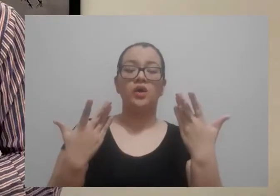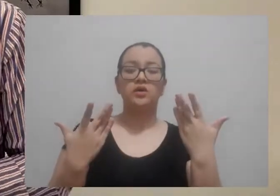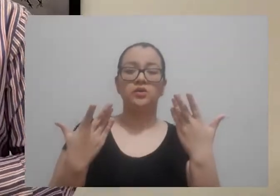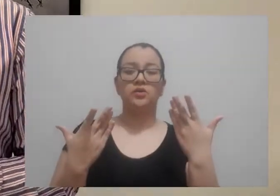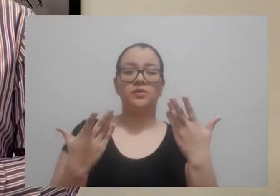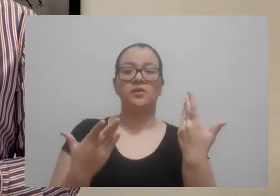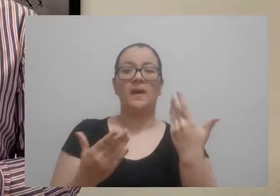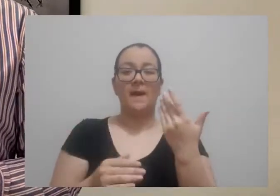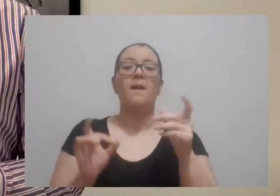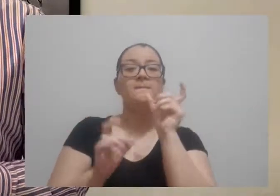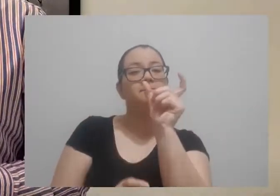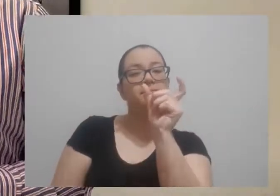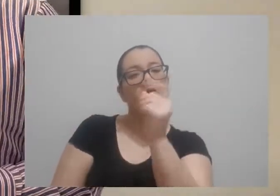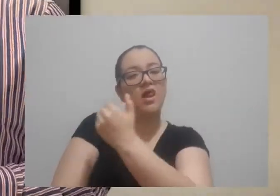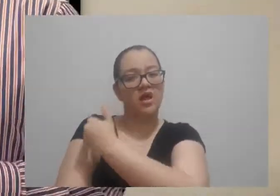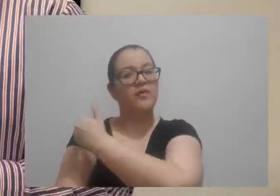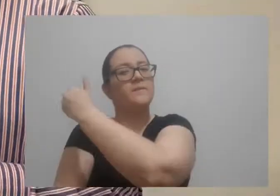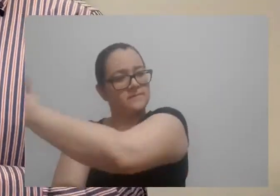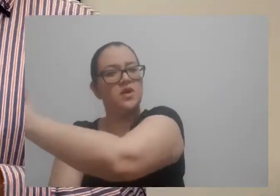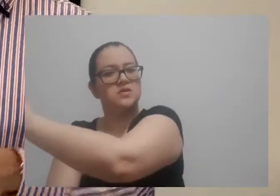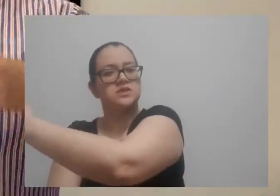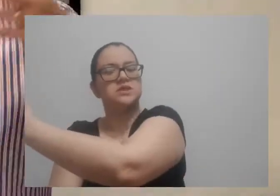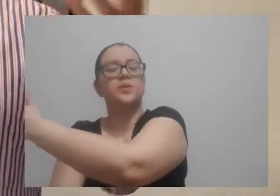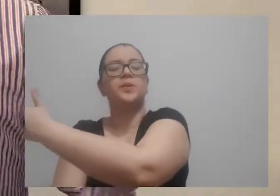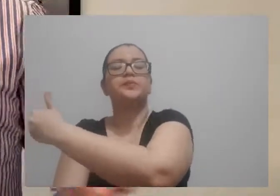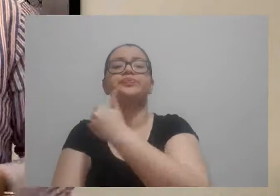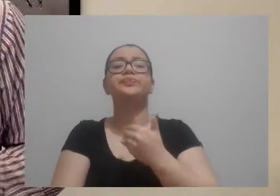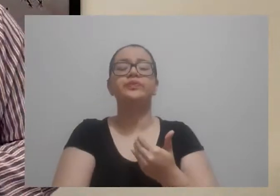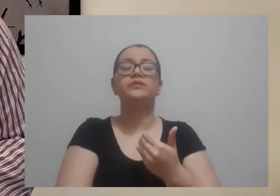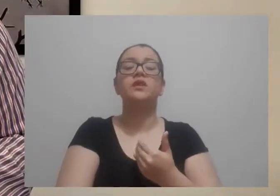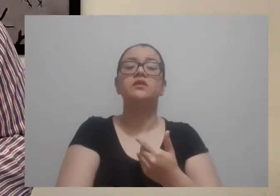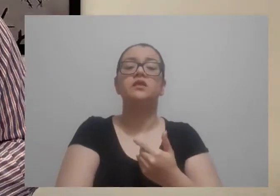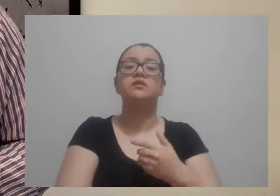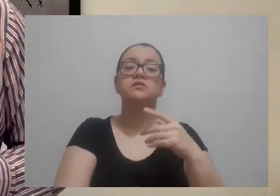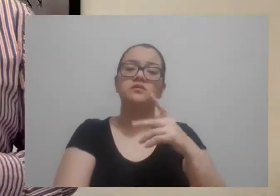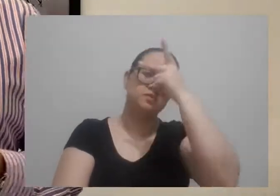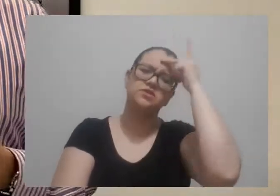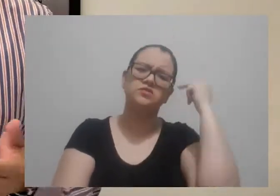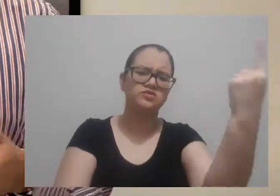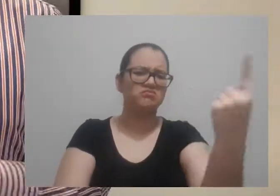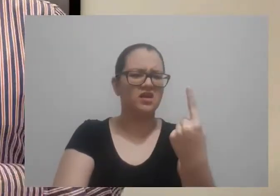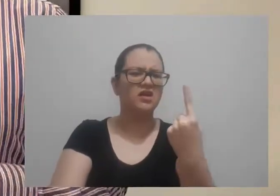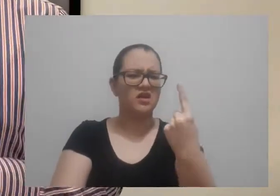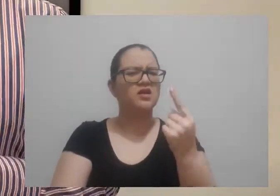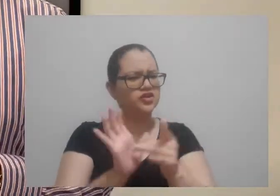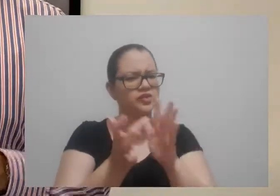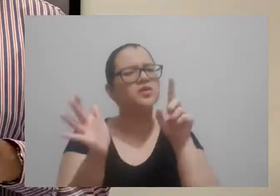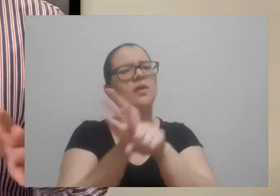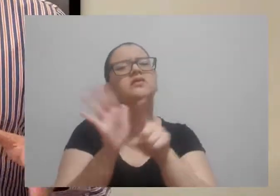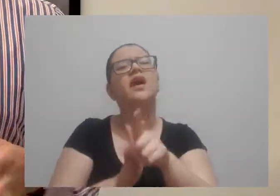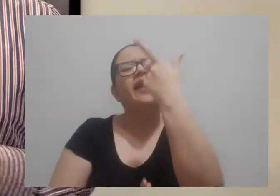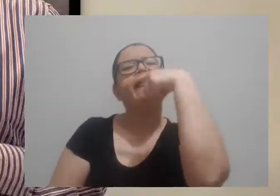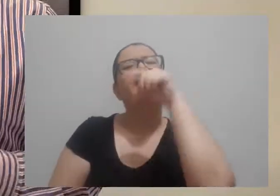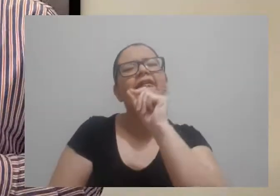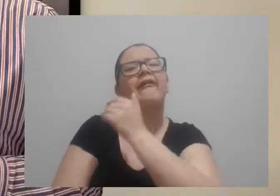discussão que eles chegam para Jesus e perguntam quem é o próximo. Lá em Lucas 10, quando Jesus fala